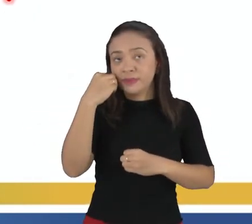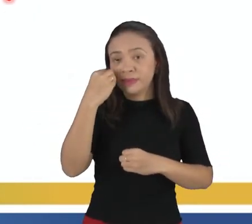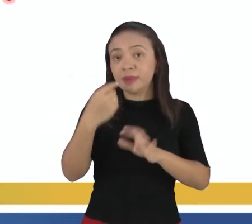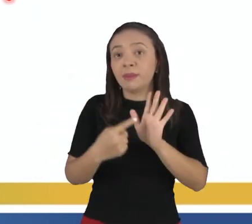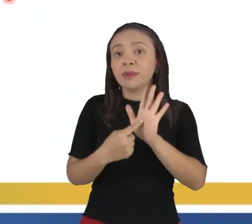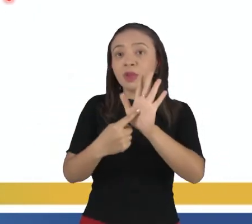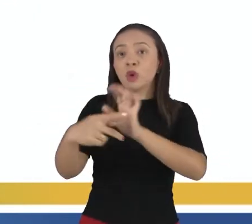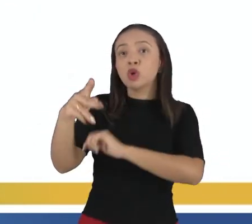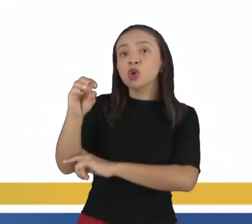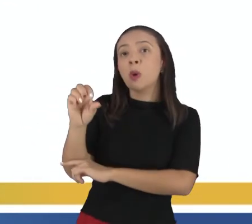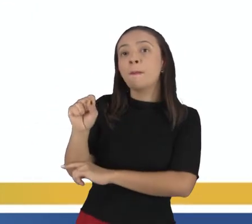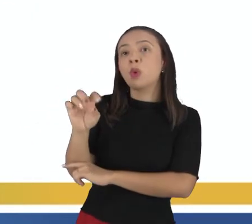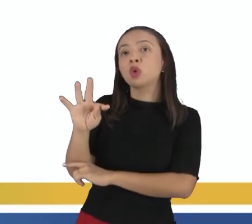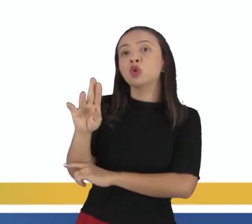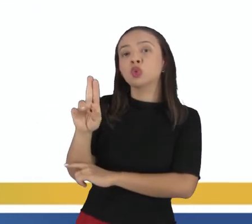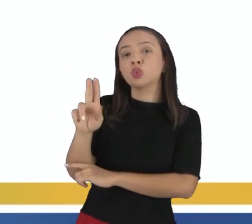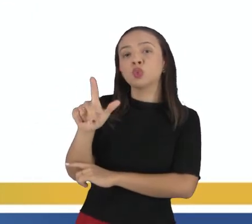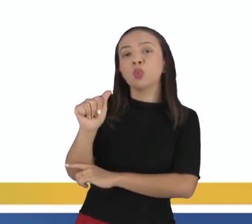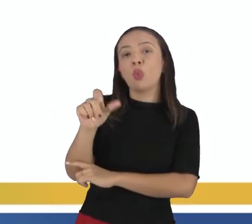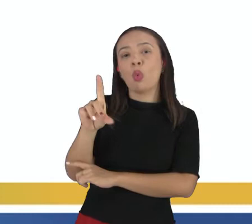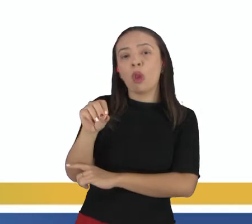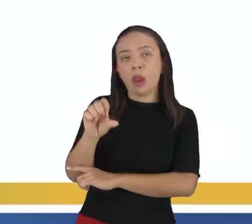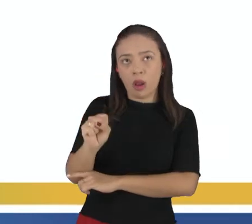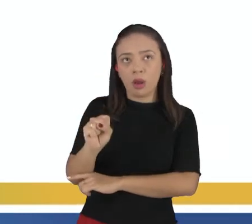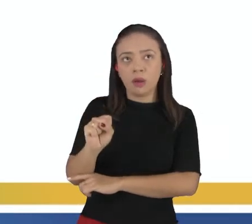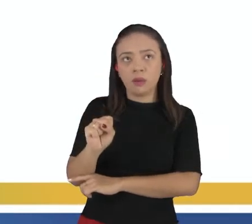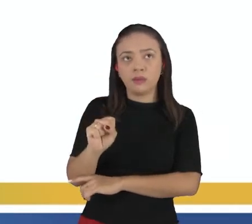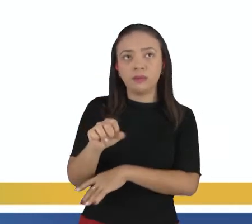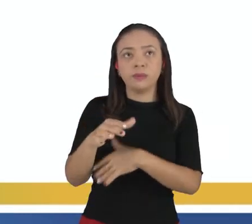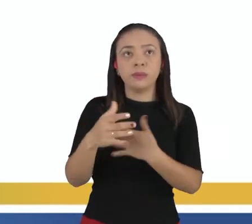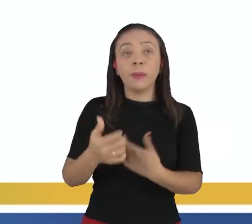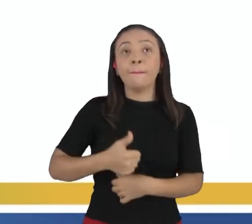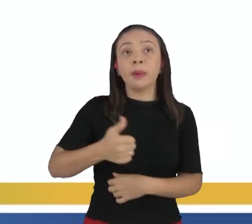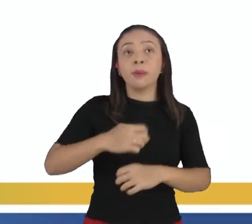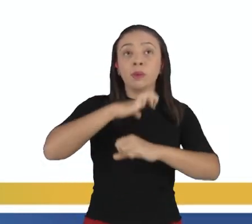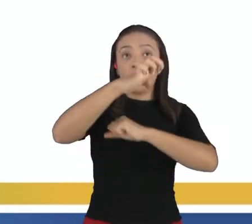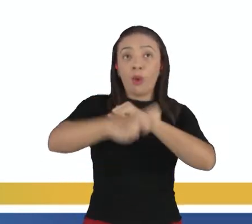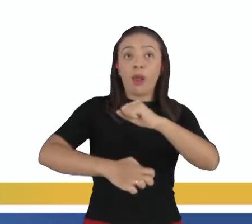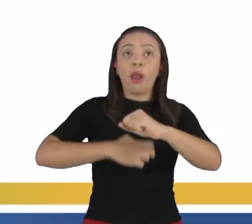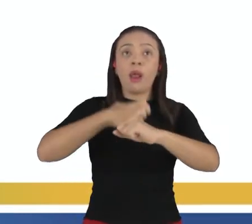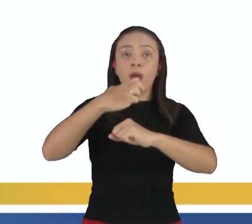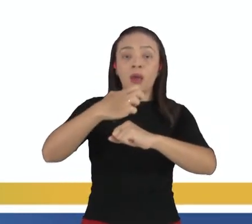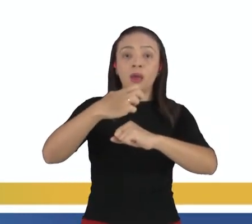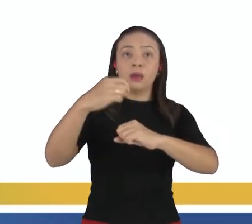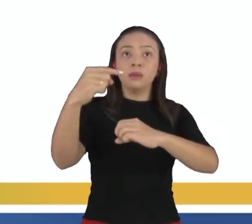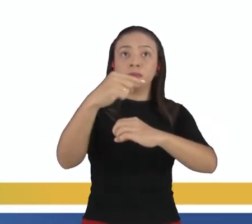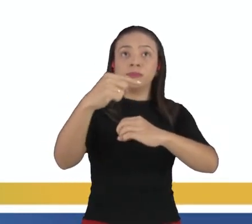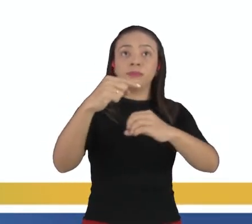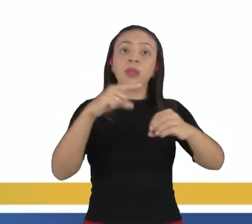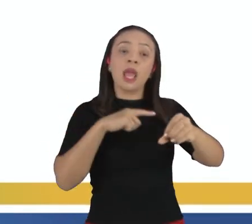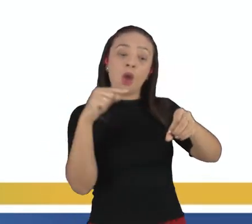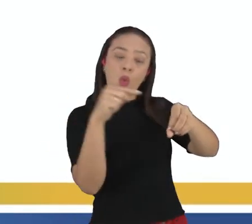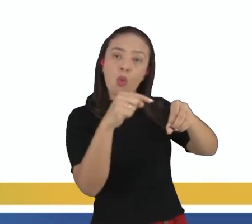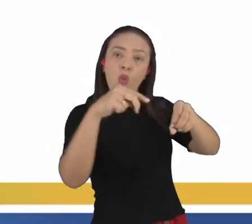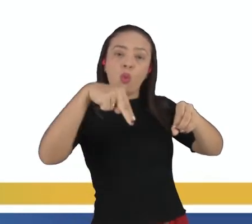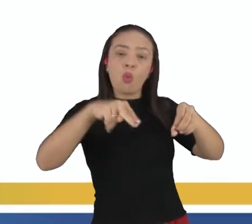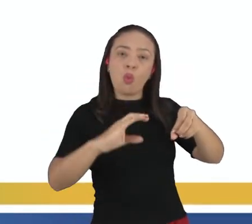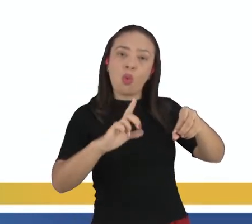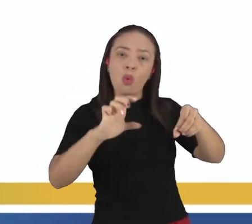seus postulados. Primeiro, os elétrons rodeiam o núcleo do átomo em órbitas